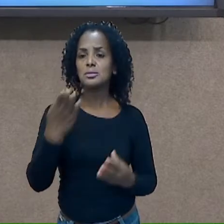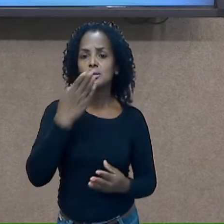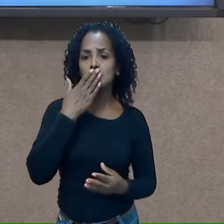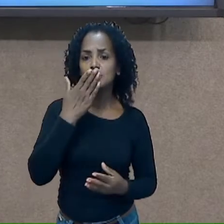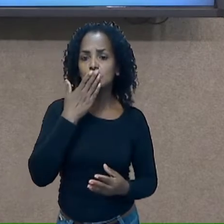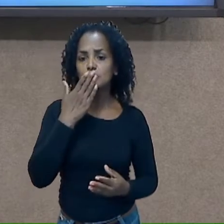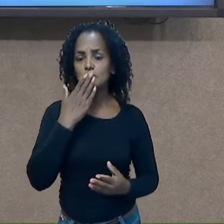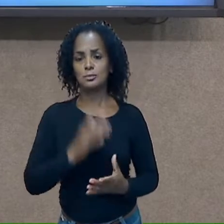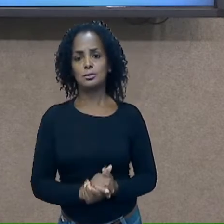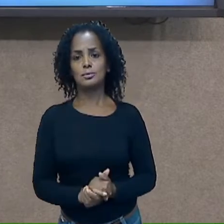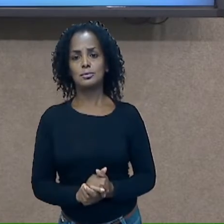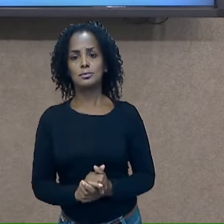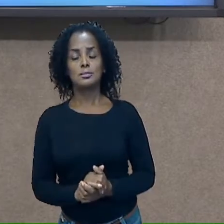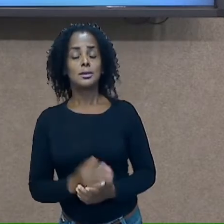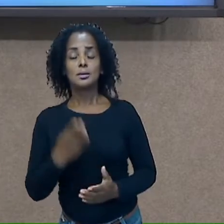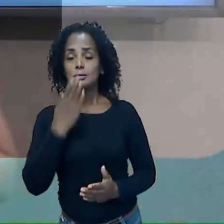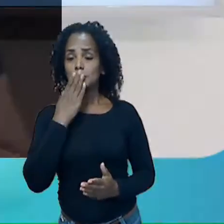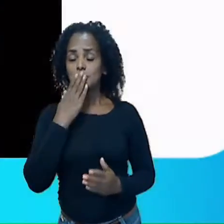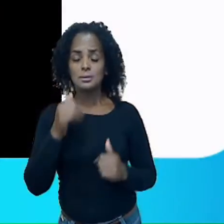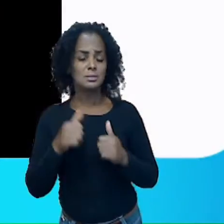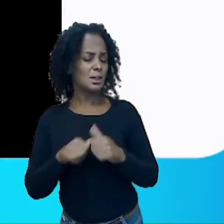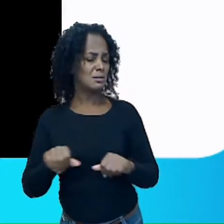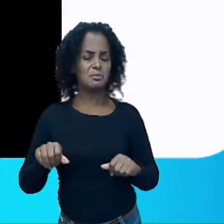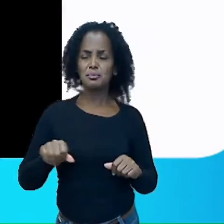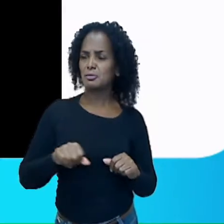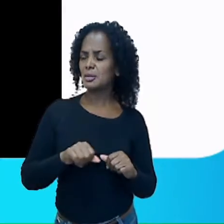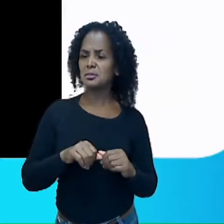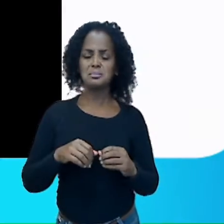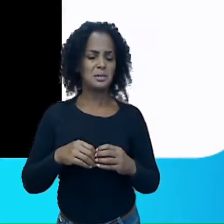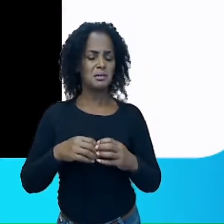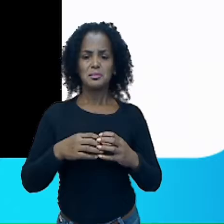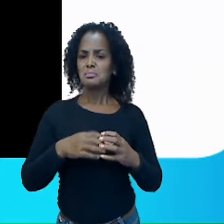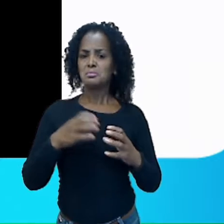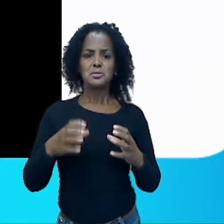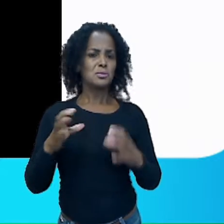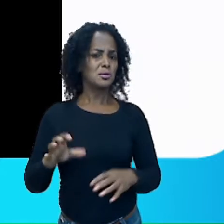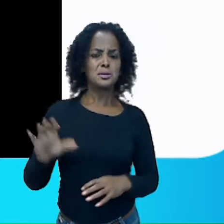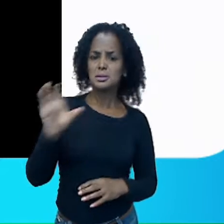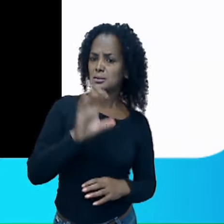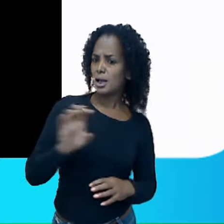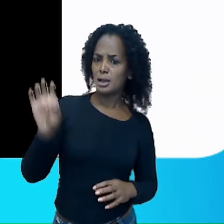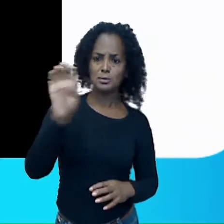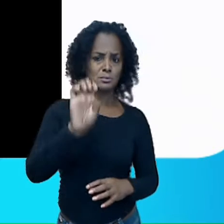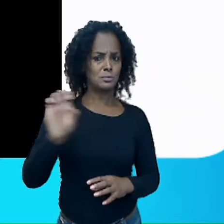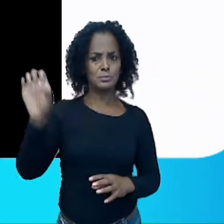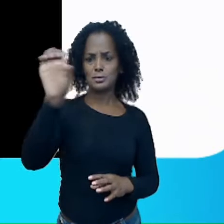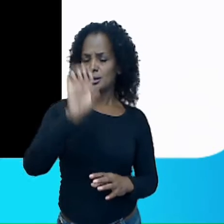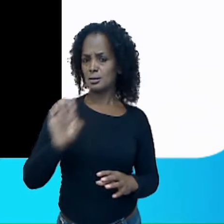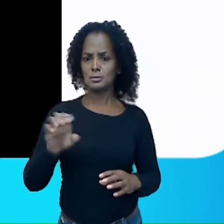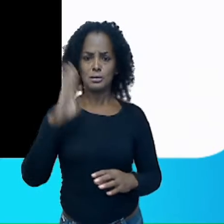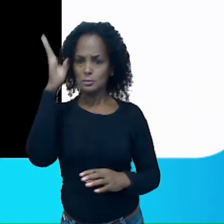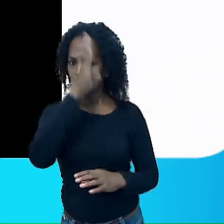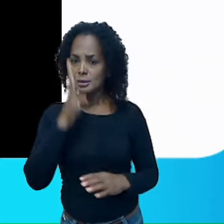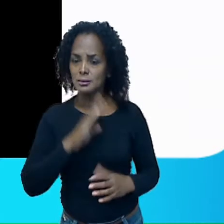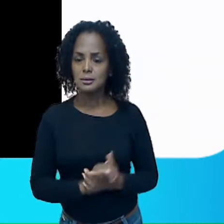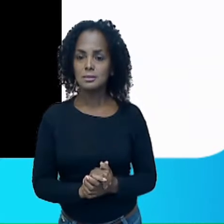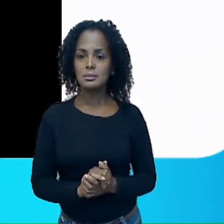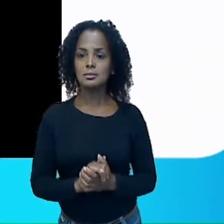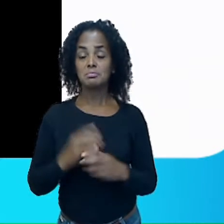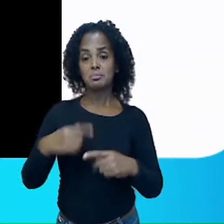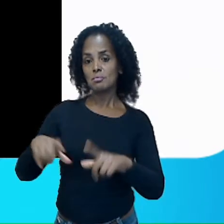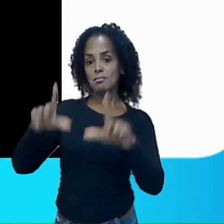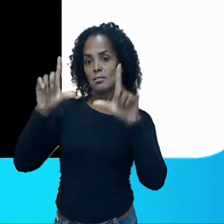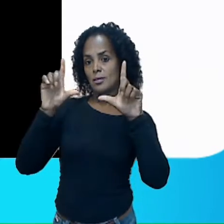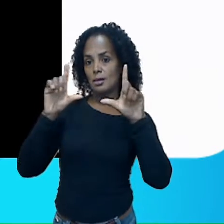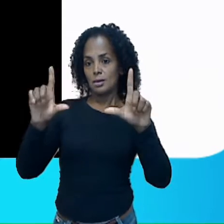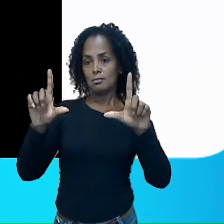Era isso aí. Os índios estavam presentes em todos os estados do nosso Brasil. Olha que lindo. É uma imagem até